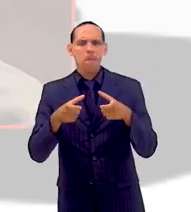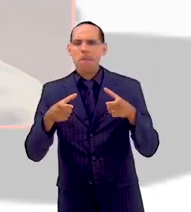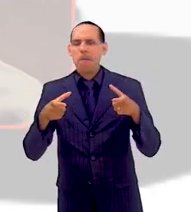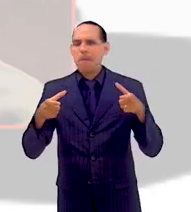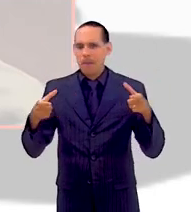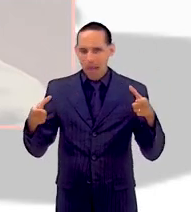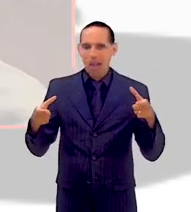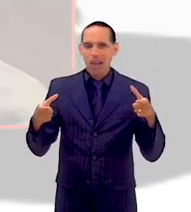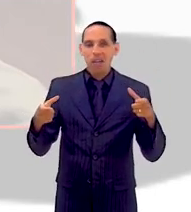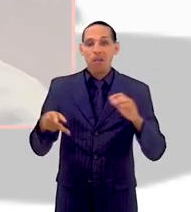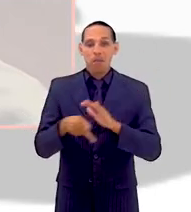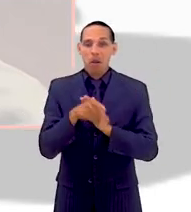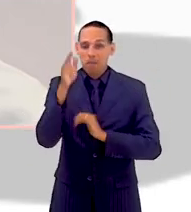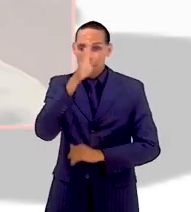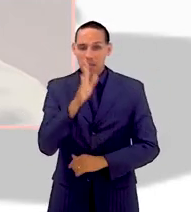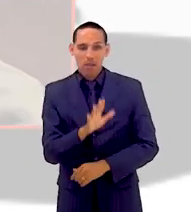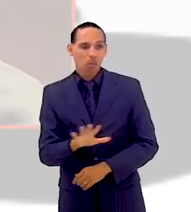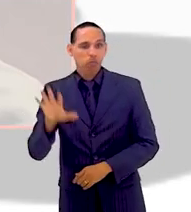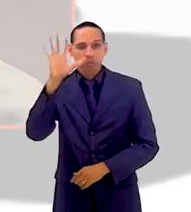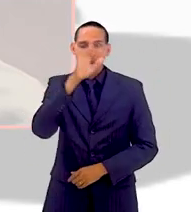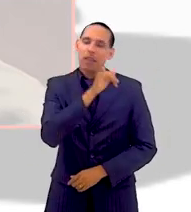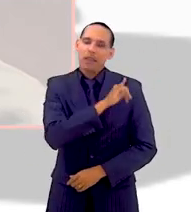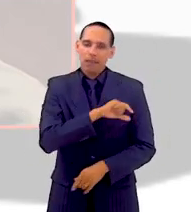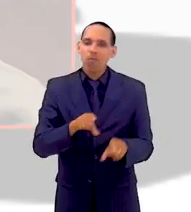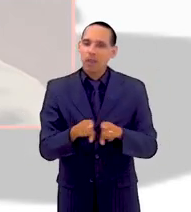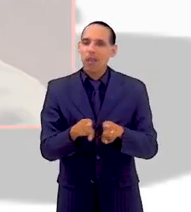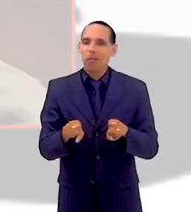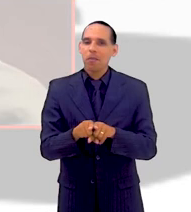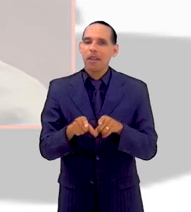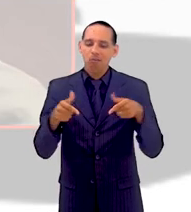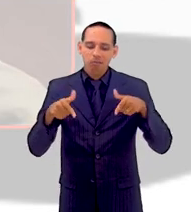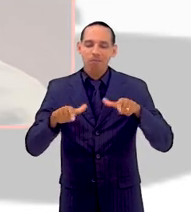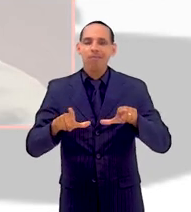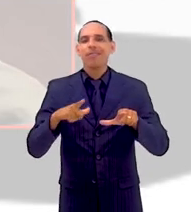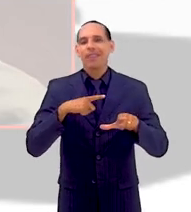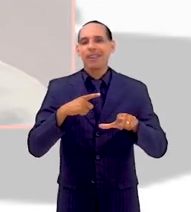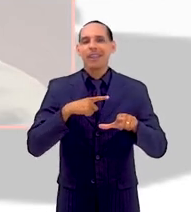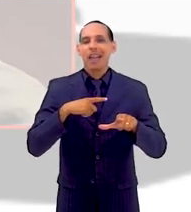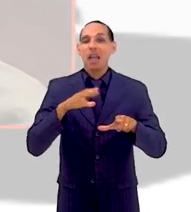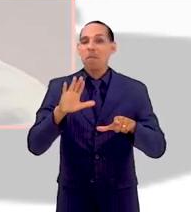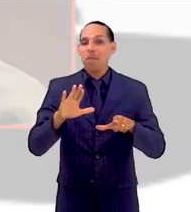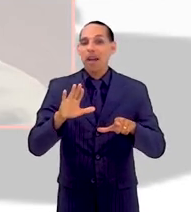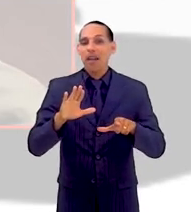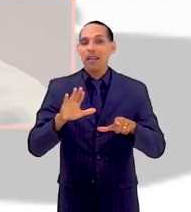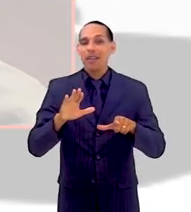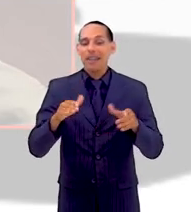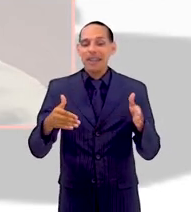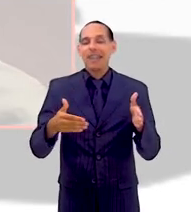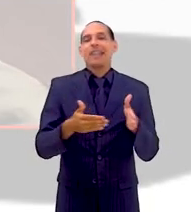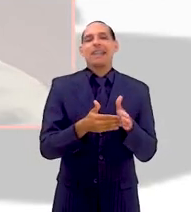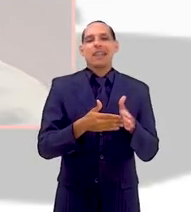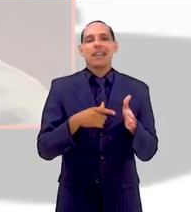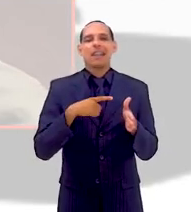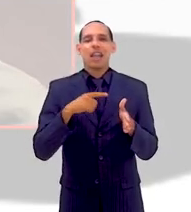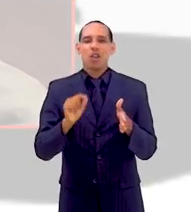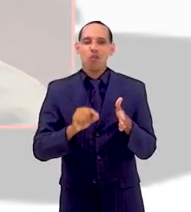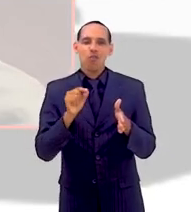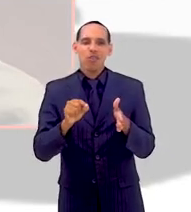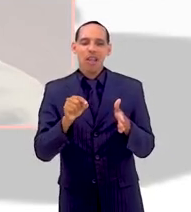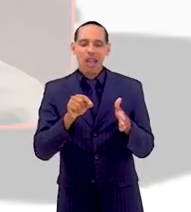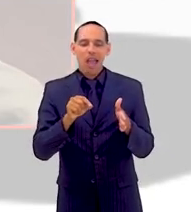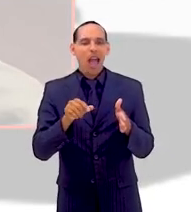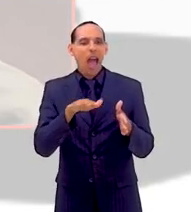lucro varal presumido do Brasil inteiro e alguns do Rio, claro, certificaram-se dessa maneira, mas o PES foi limitado na